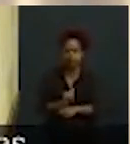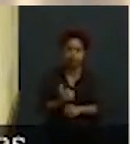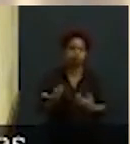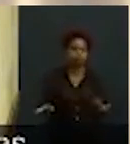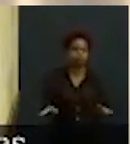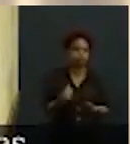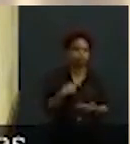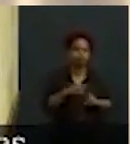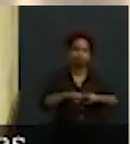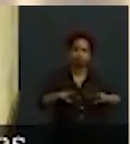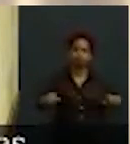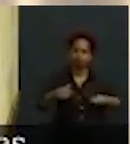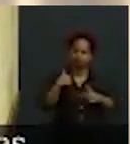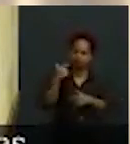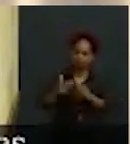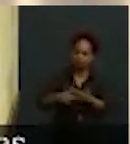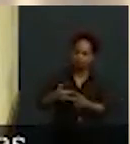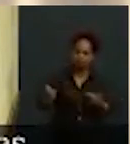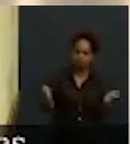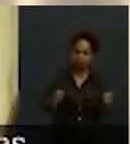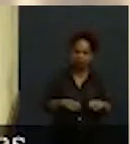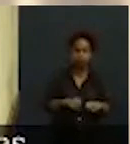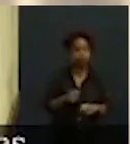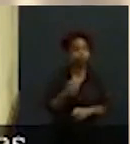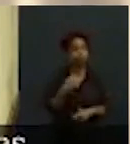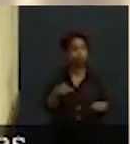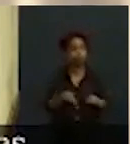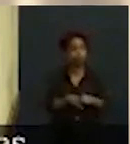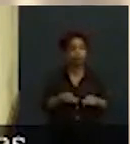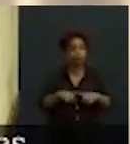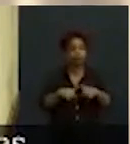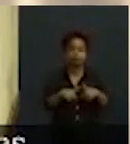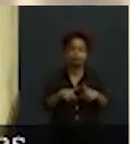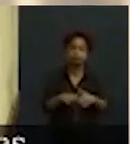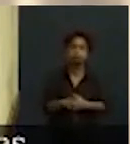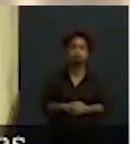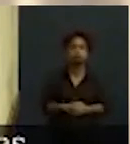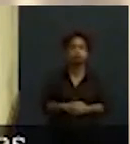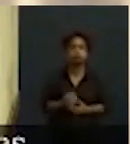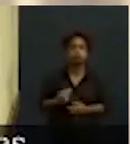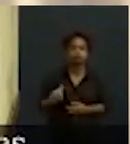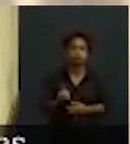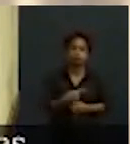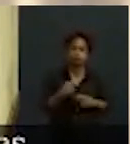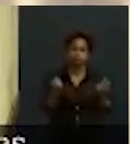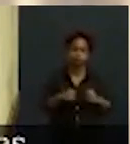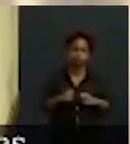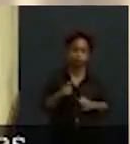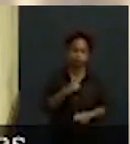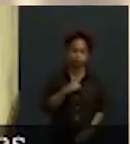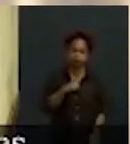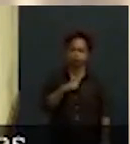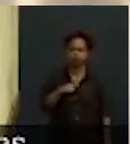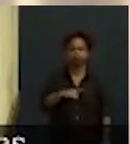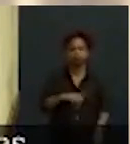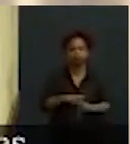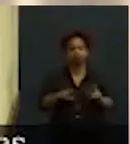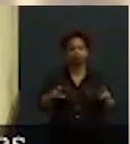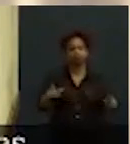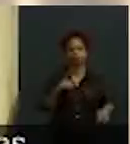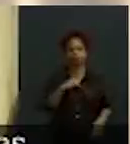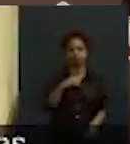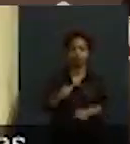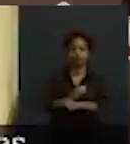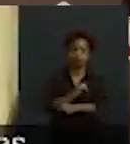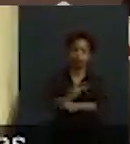novas formas de trabalho. No plano da atuação finalística, a necessidade de constante vigilância e adaptação